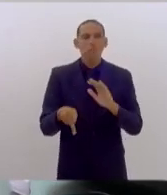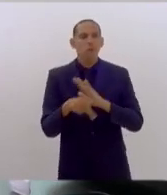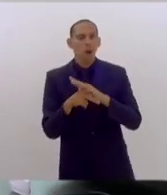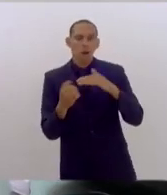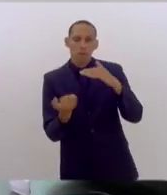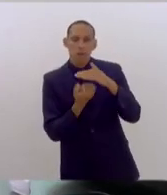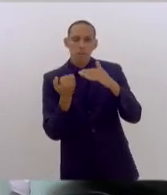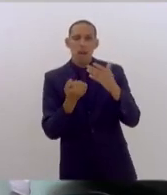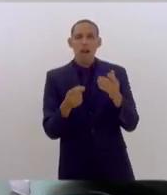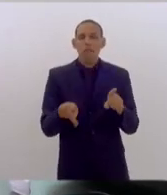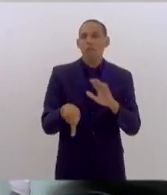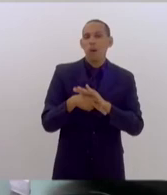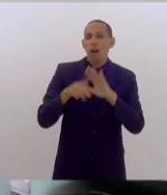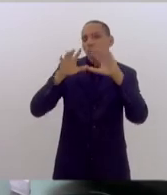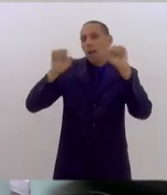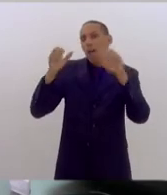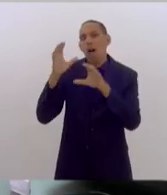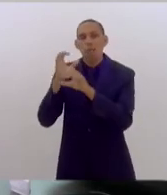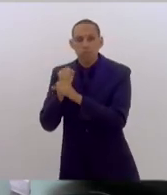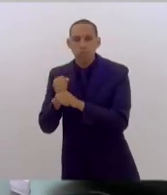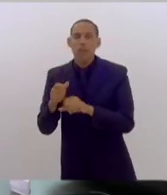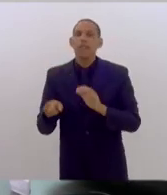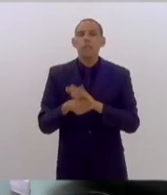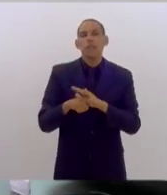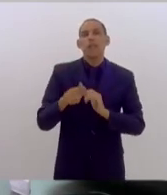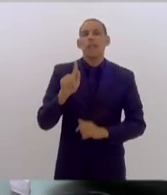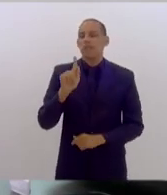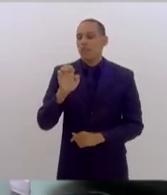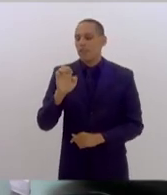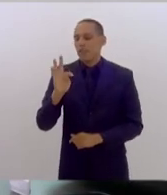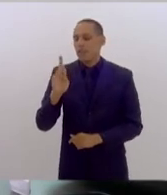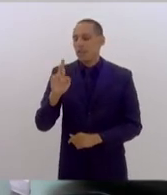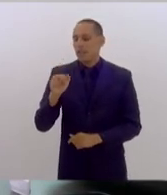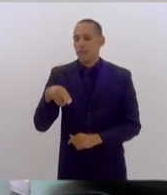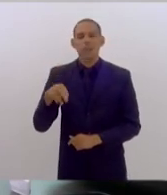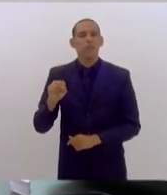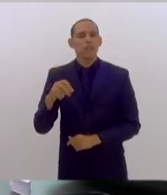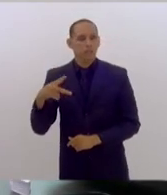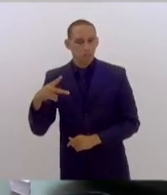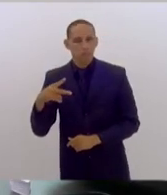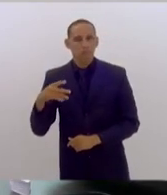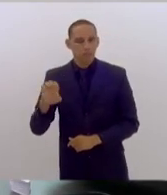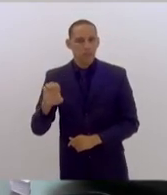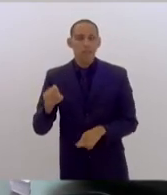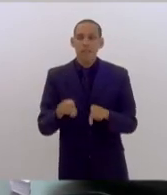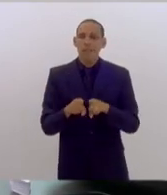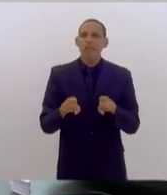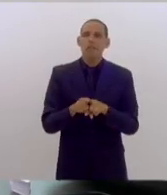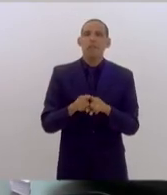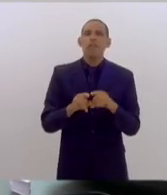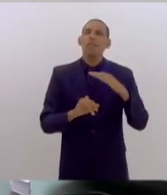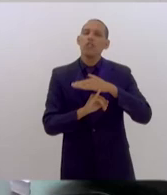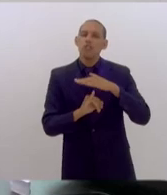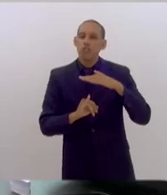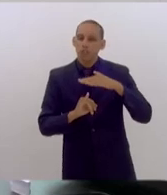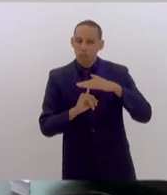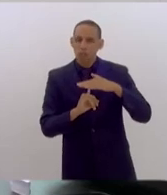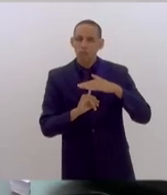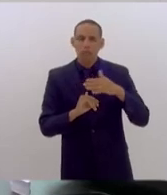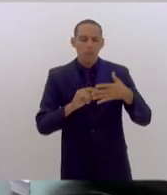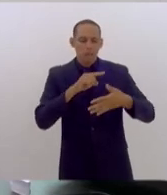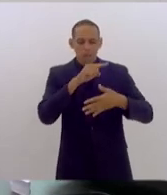concessionária ao Tribunal de Contas agetransp e ao Instituto Metrópole né são os seus destinatários das recomendações